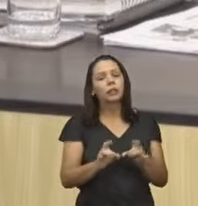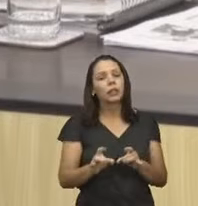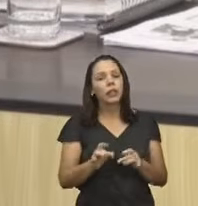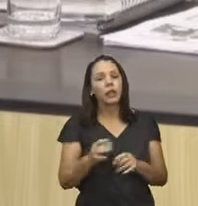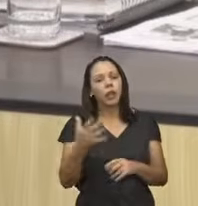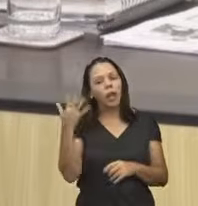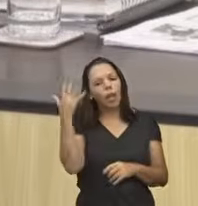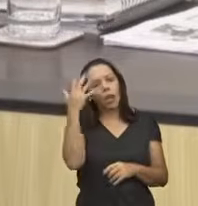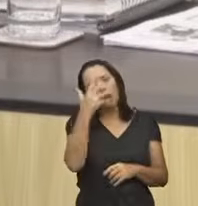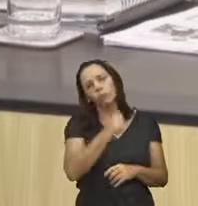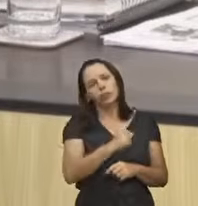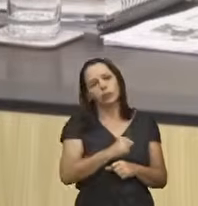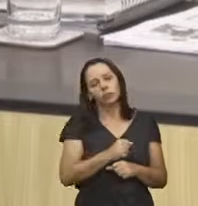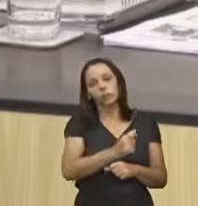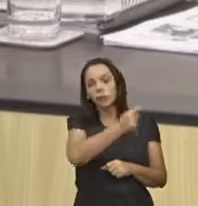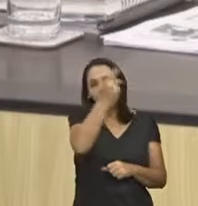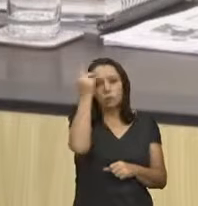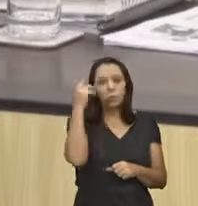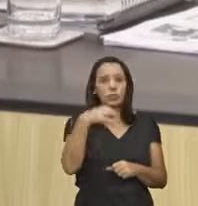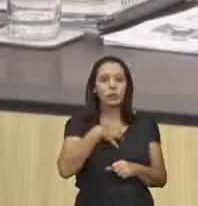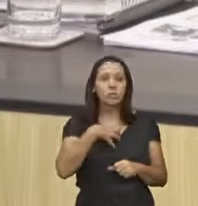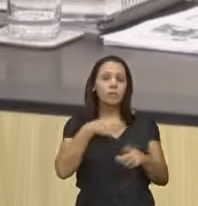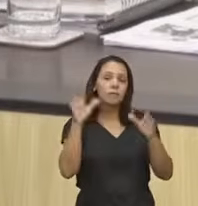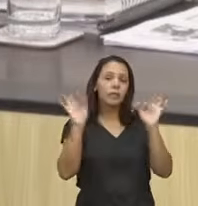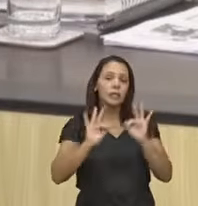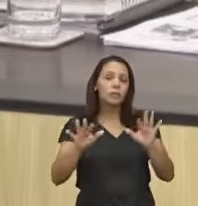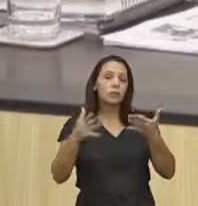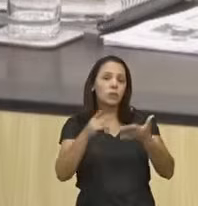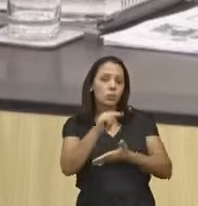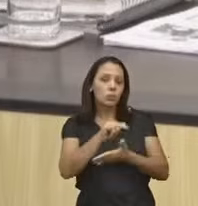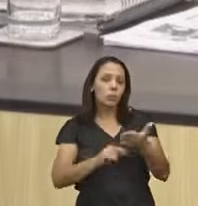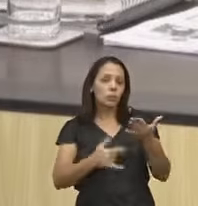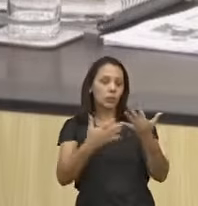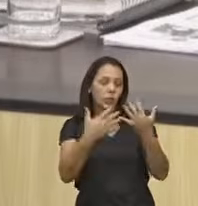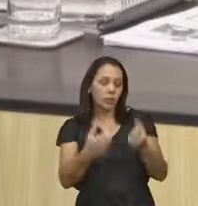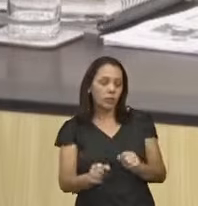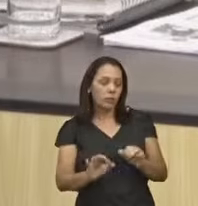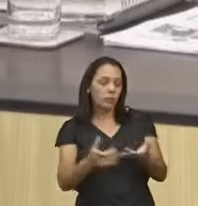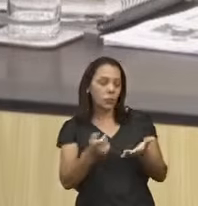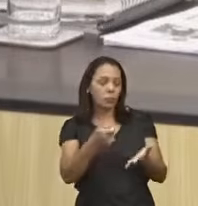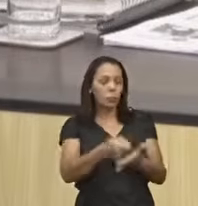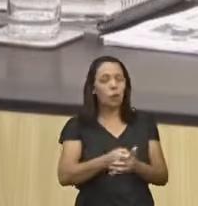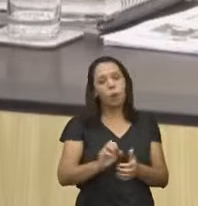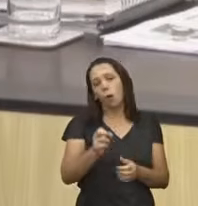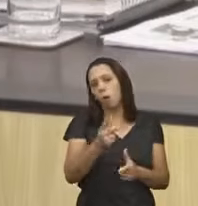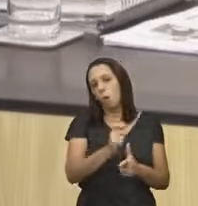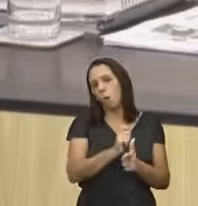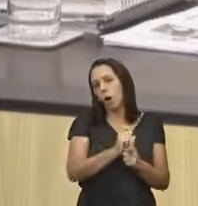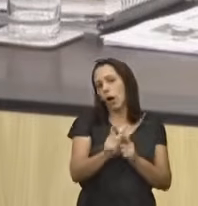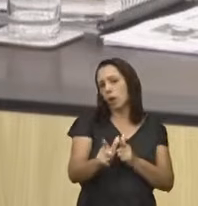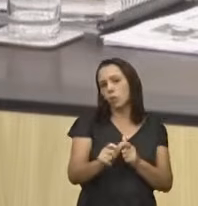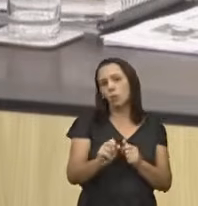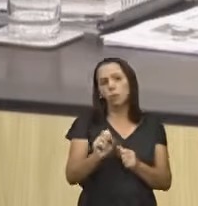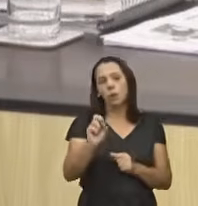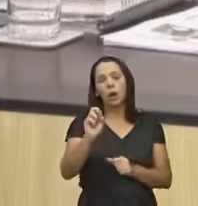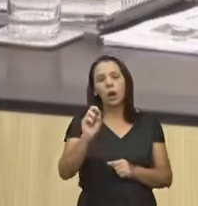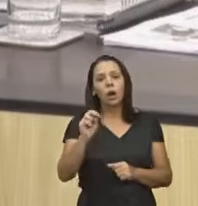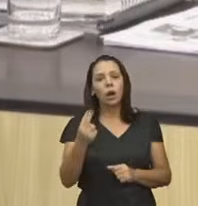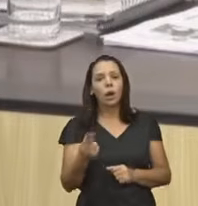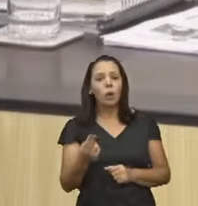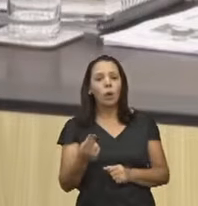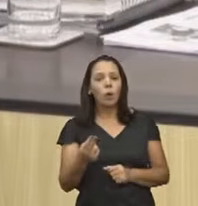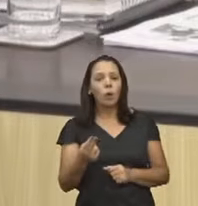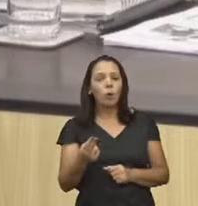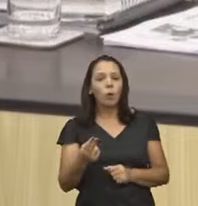pessoas ficam felizes com a entrega do documento, seja na compra, seja no aluguel, ou seja, entreguei o meu aluguel, mas agora